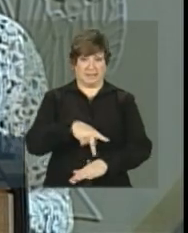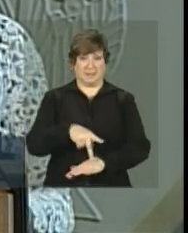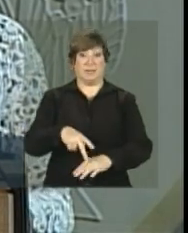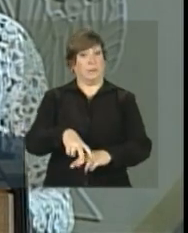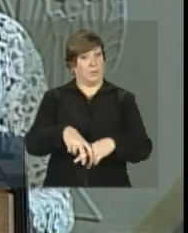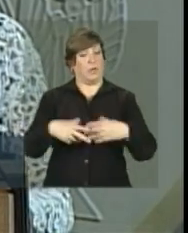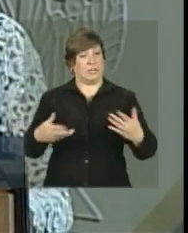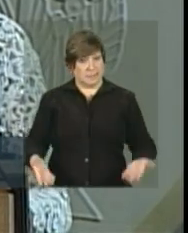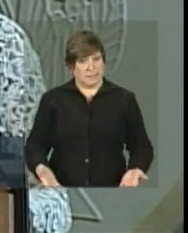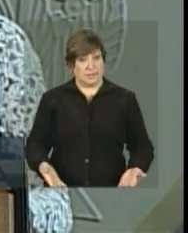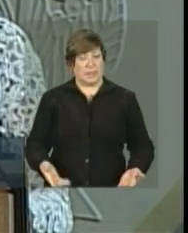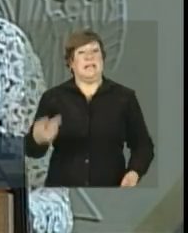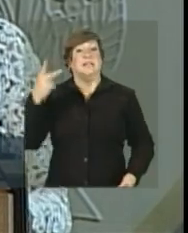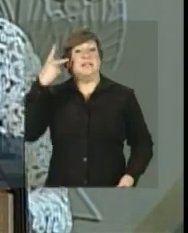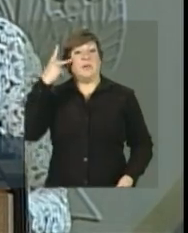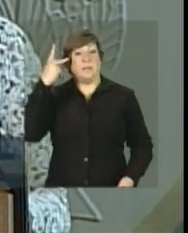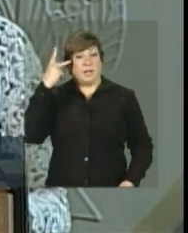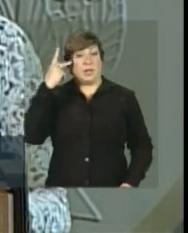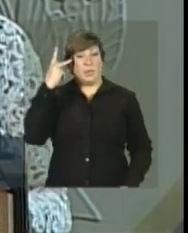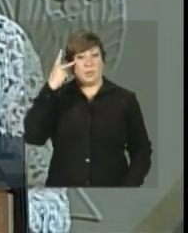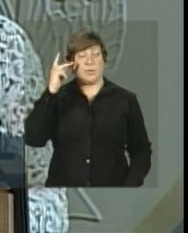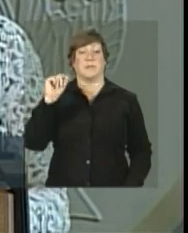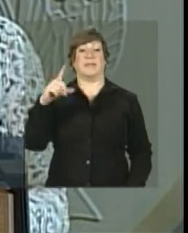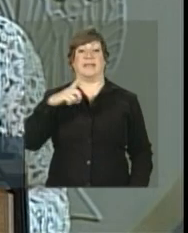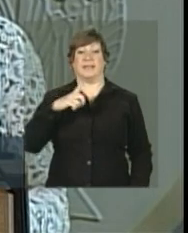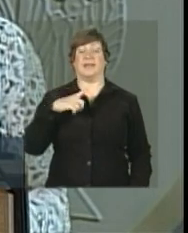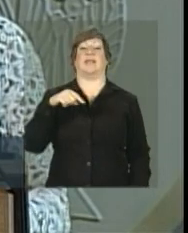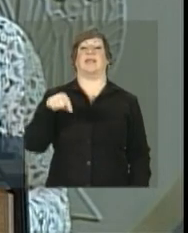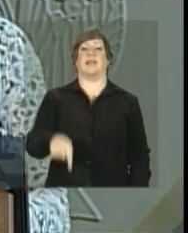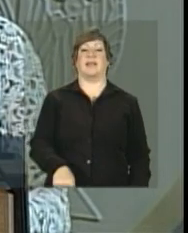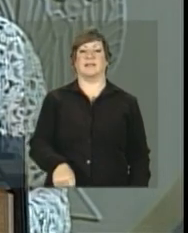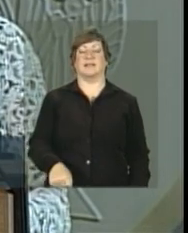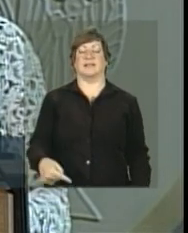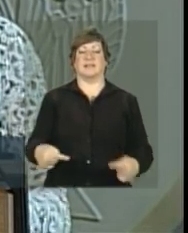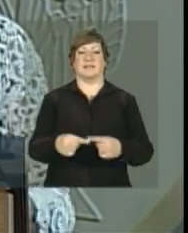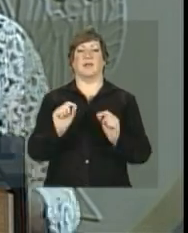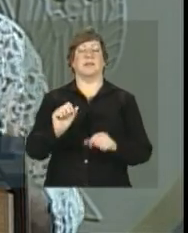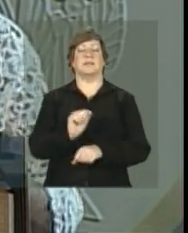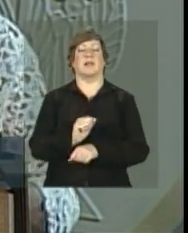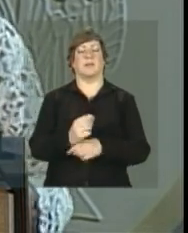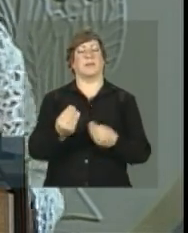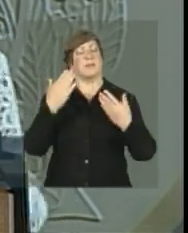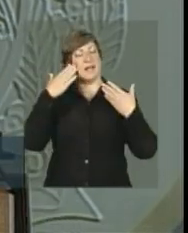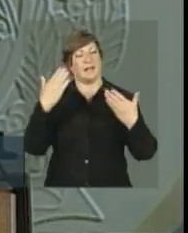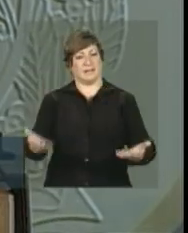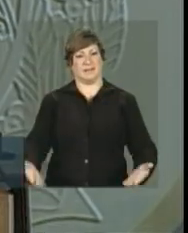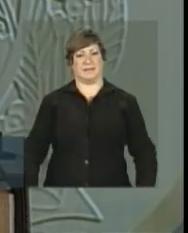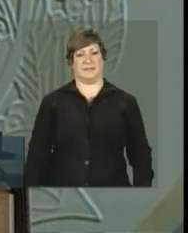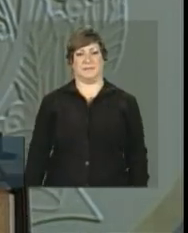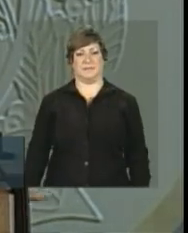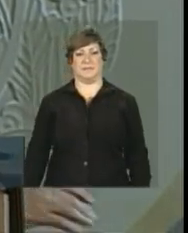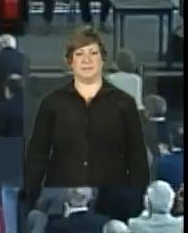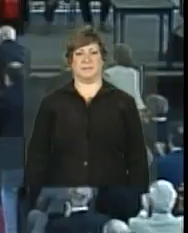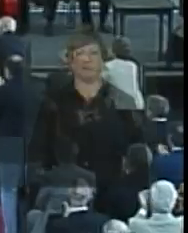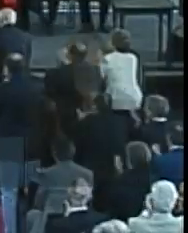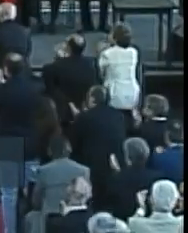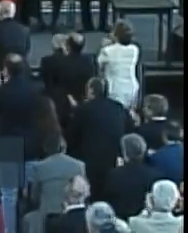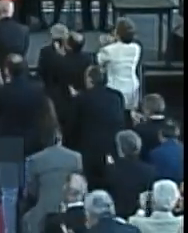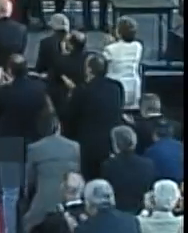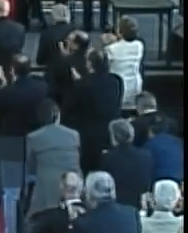isso, São Paulo tem essa característica de esperança. Muito obrigada.